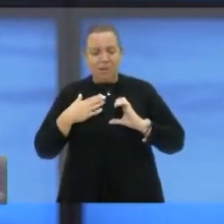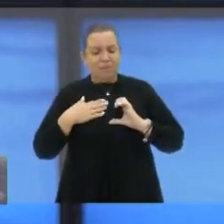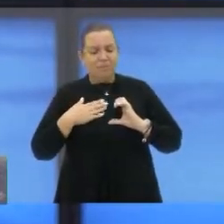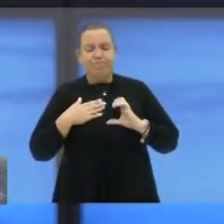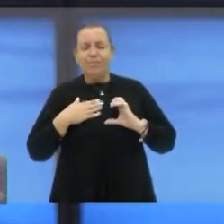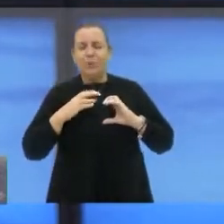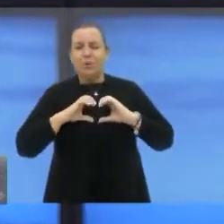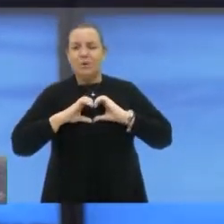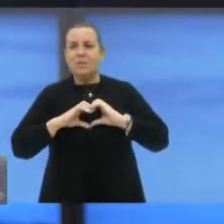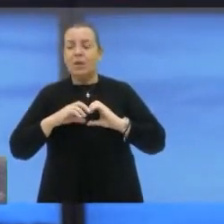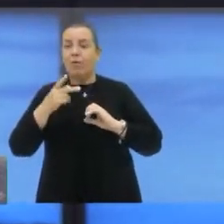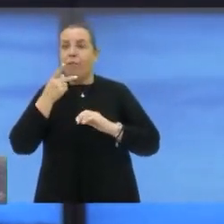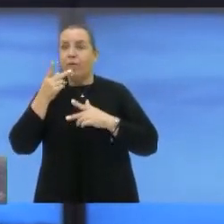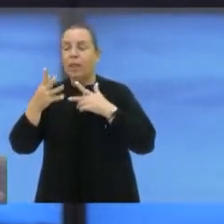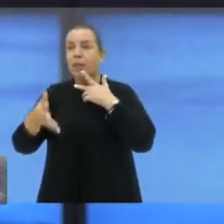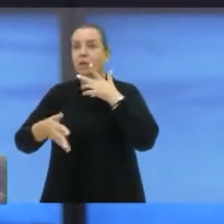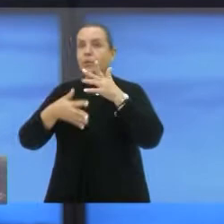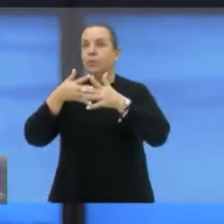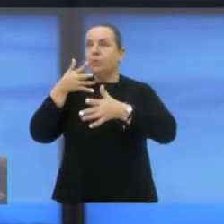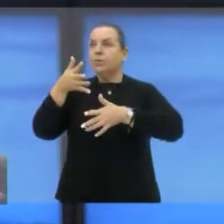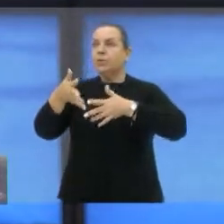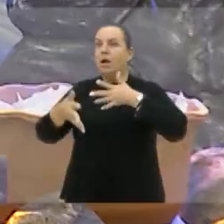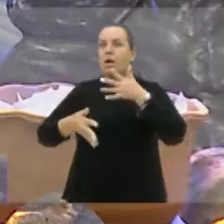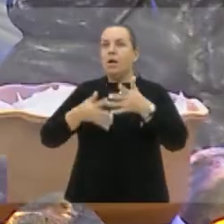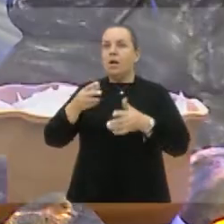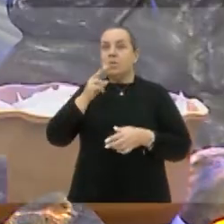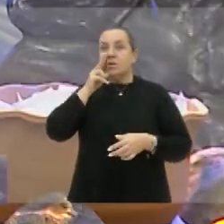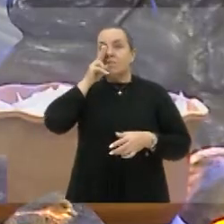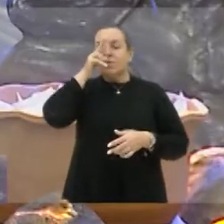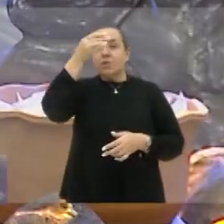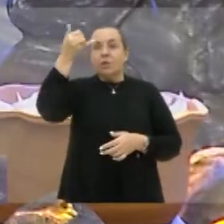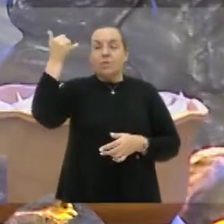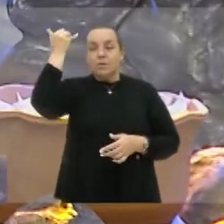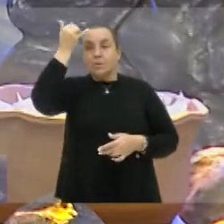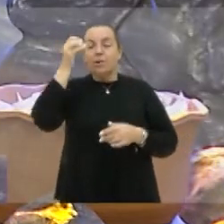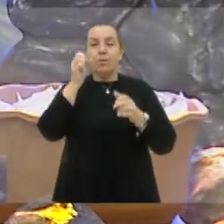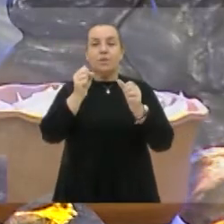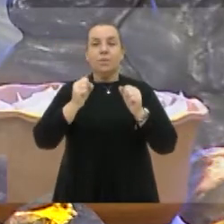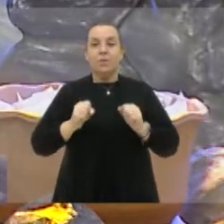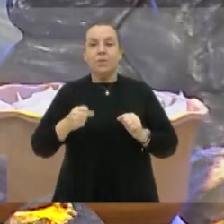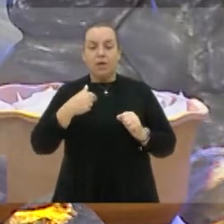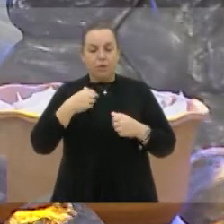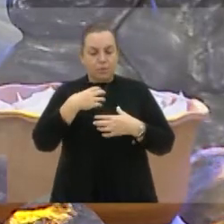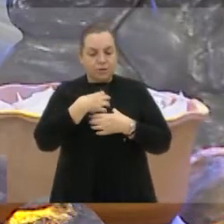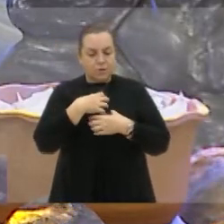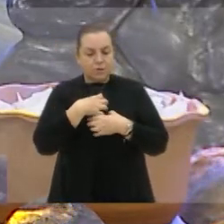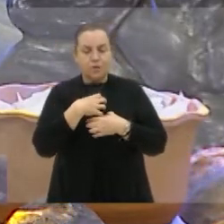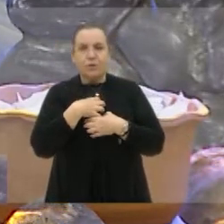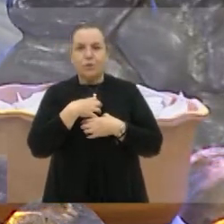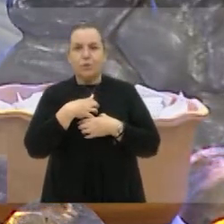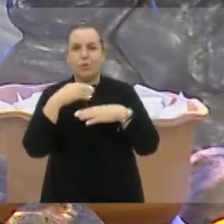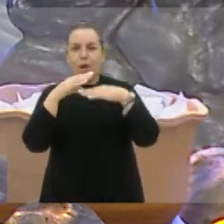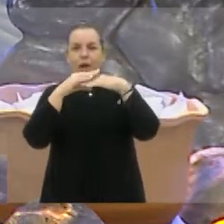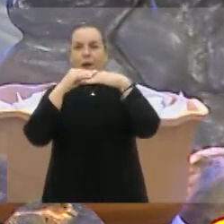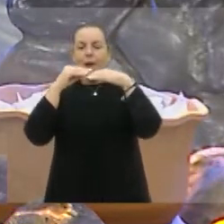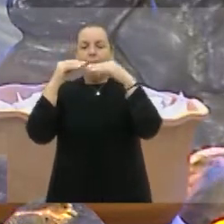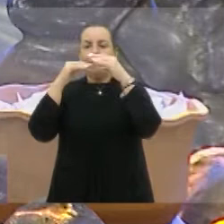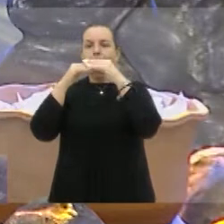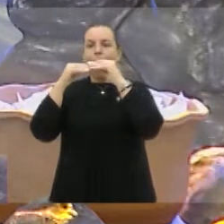e o Senhor vai falando com esta unção, com esta força, com esse poder, e eu vou sentindo a mão de Deus